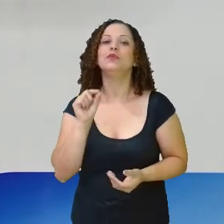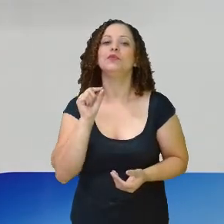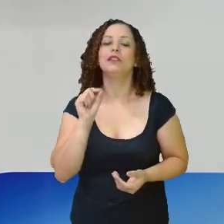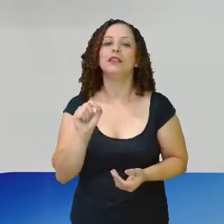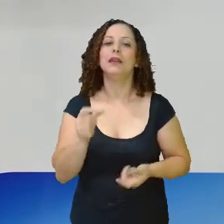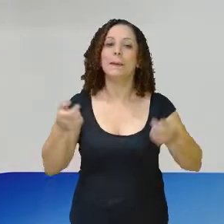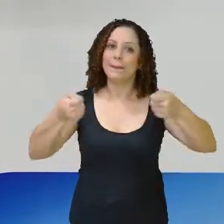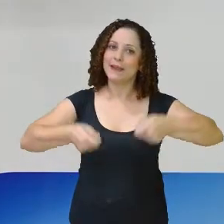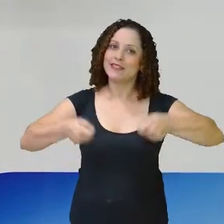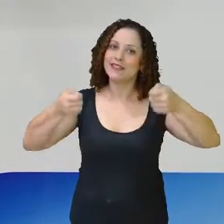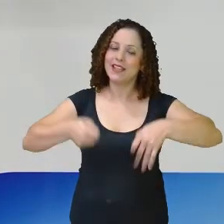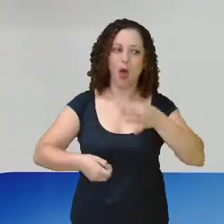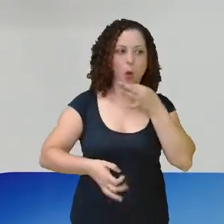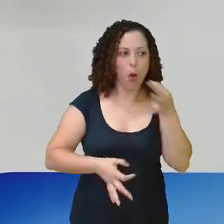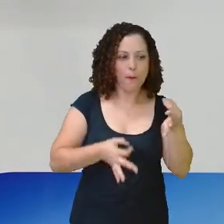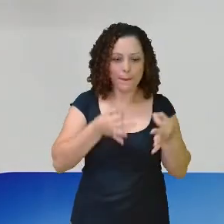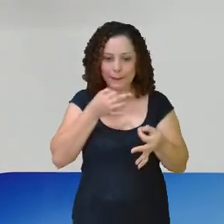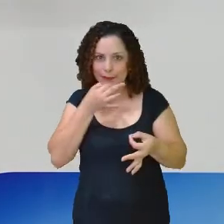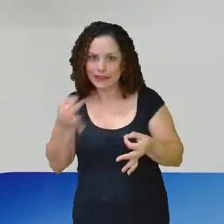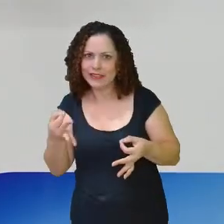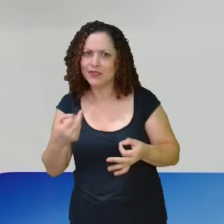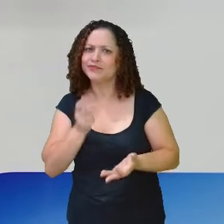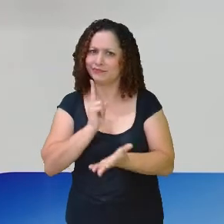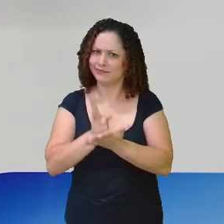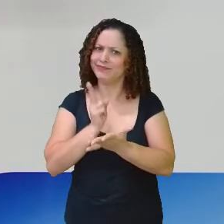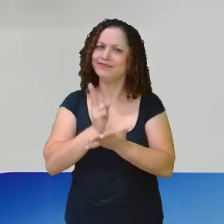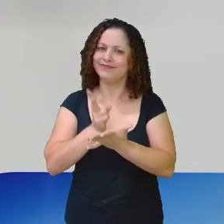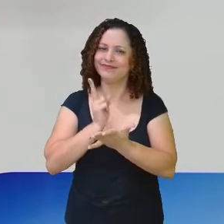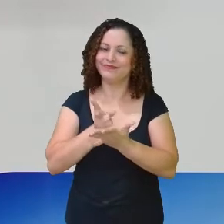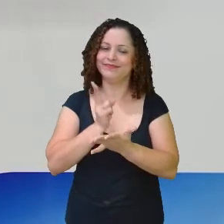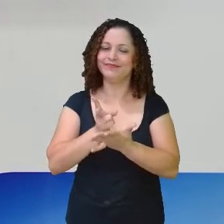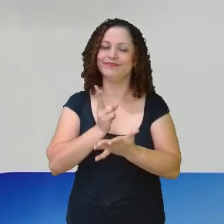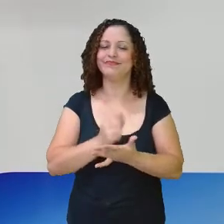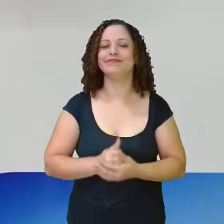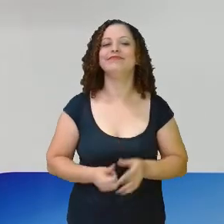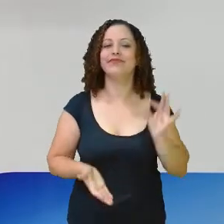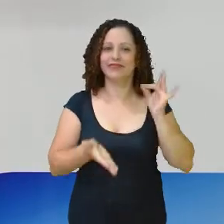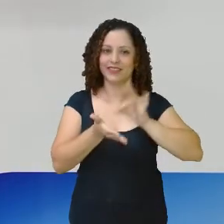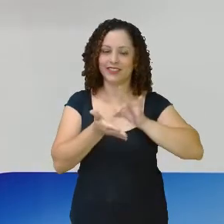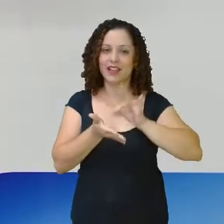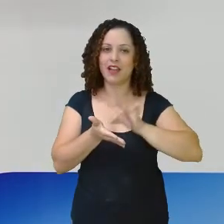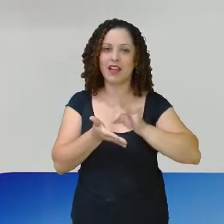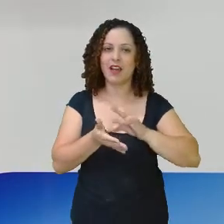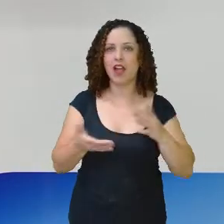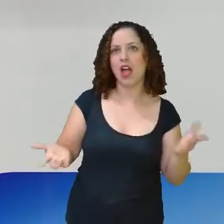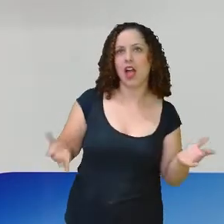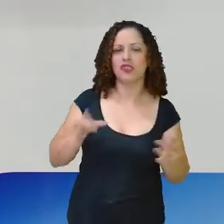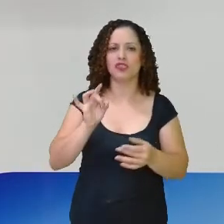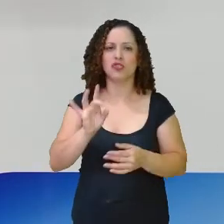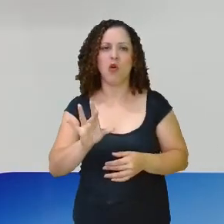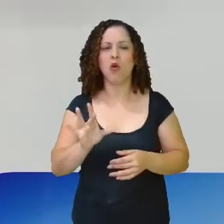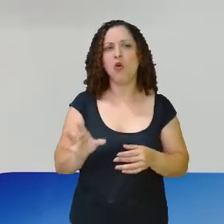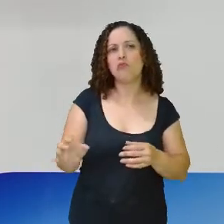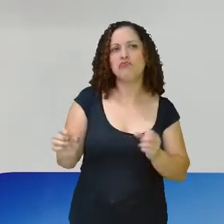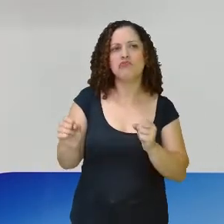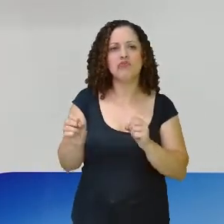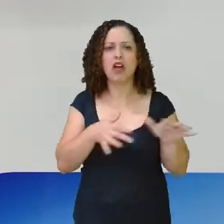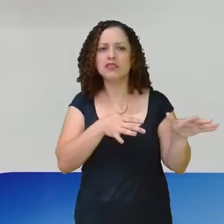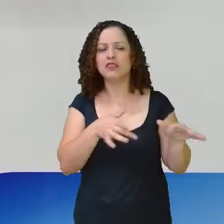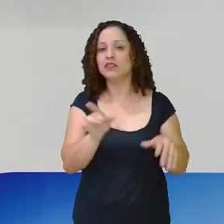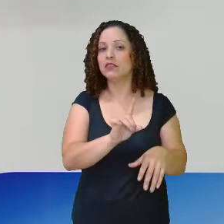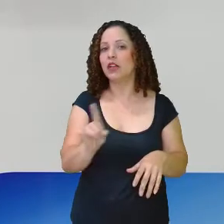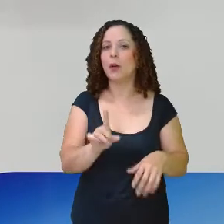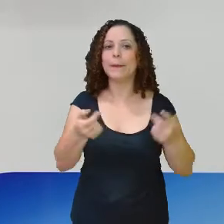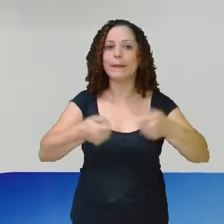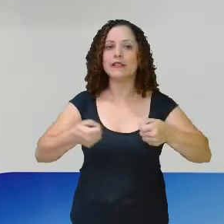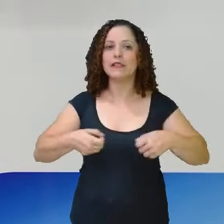ter que dar a sua opinião em vários momentos, tá, gente? Isso mesmo, não pode deixar só passar por aí, não. Você tem que